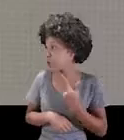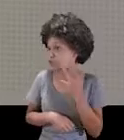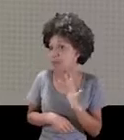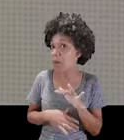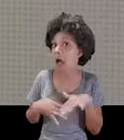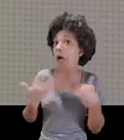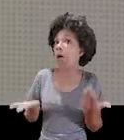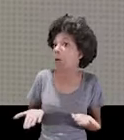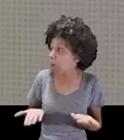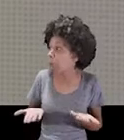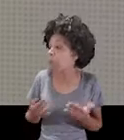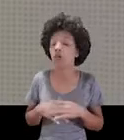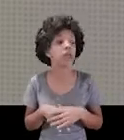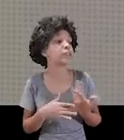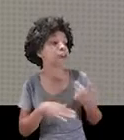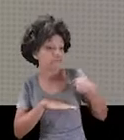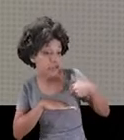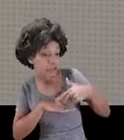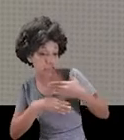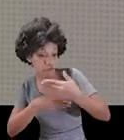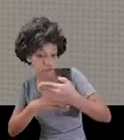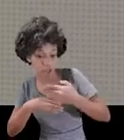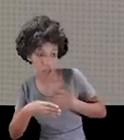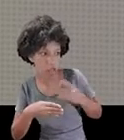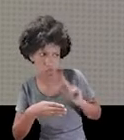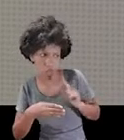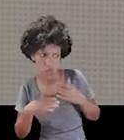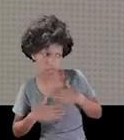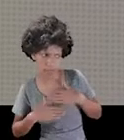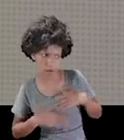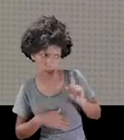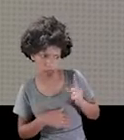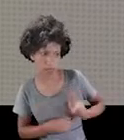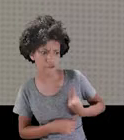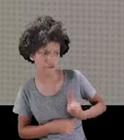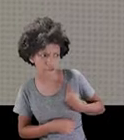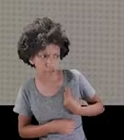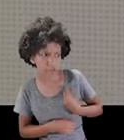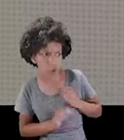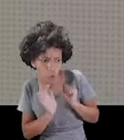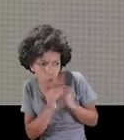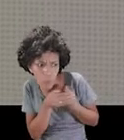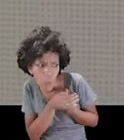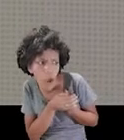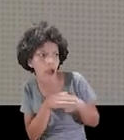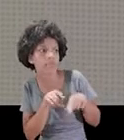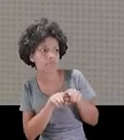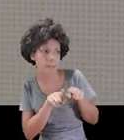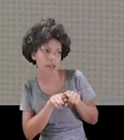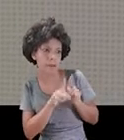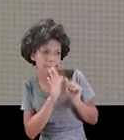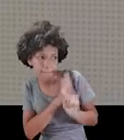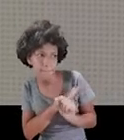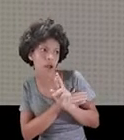porque exatamente aí tu vai aonde tu vai pela fronteira e atravessa e não é Paraíso lá você vive no campo de abrigo